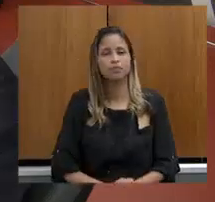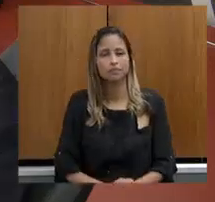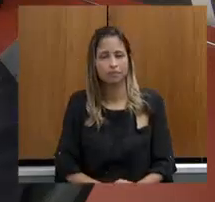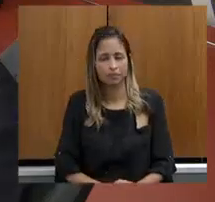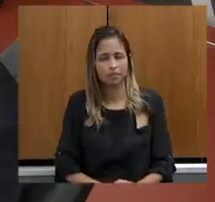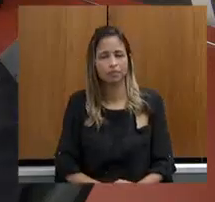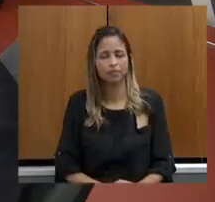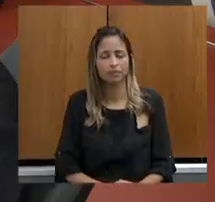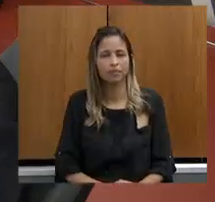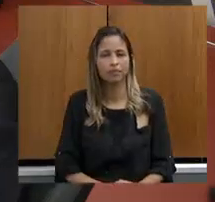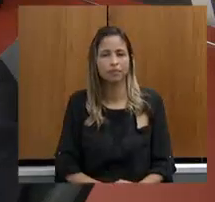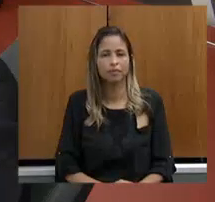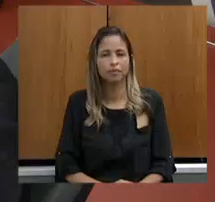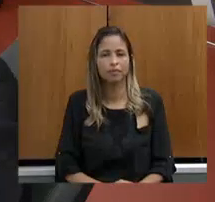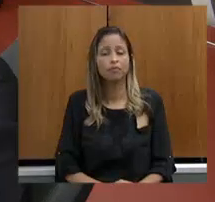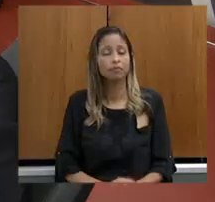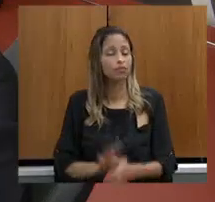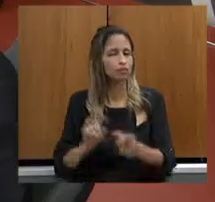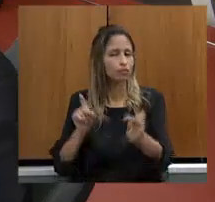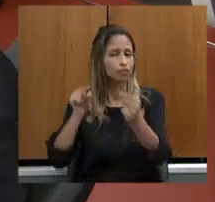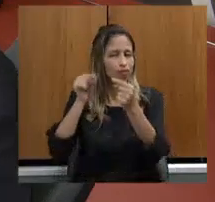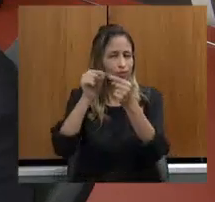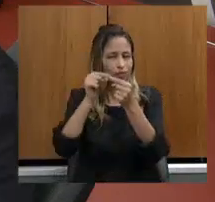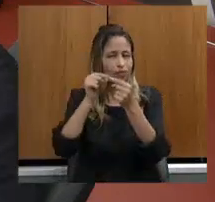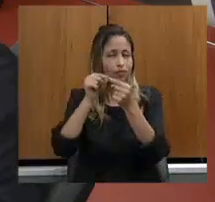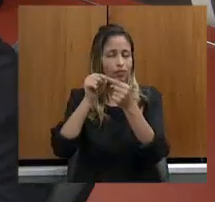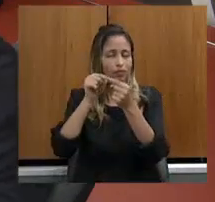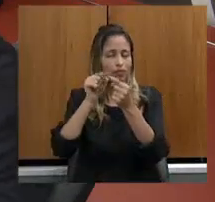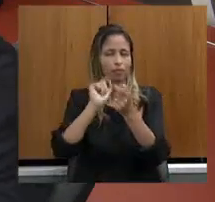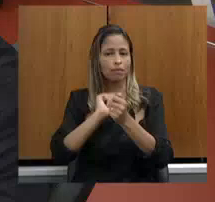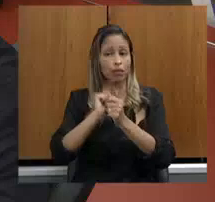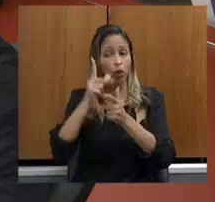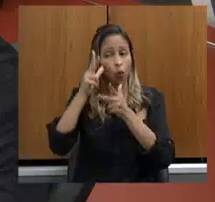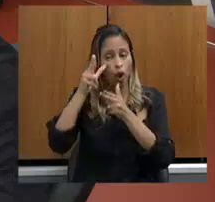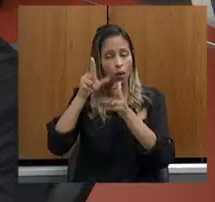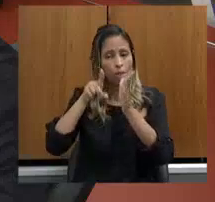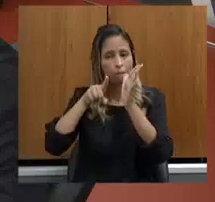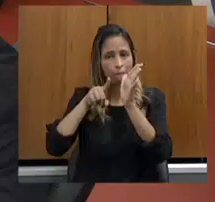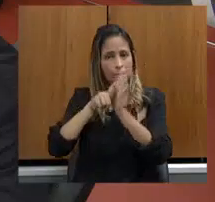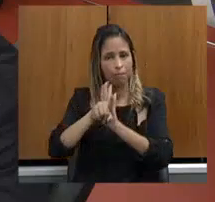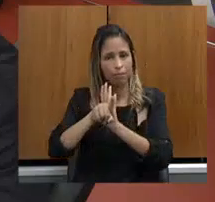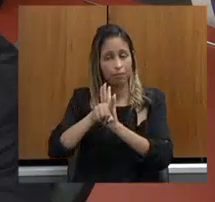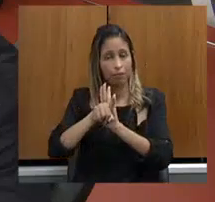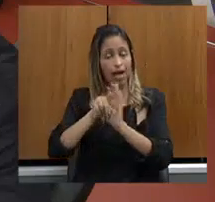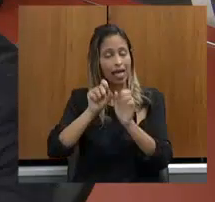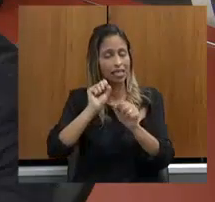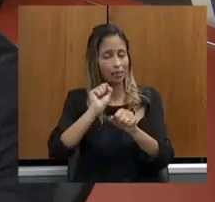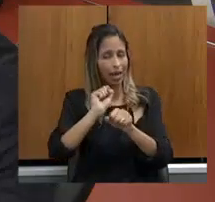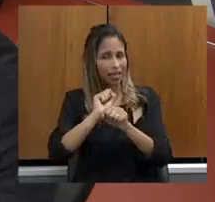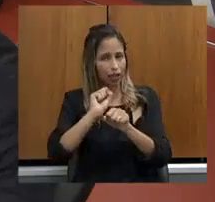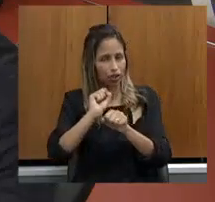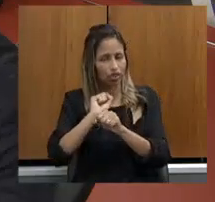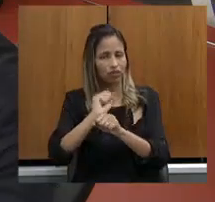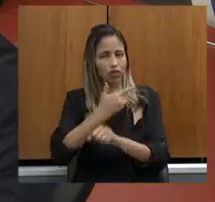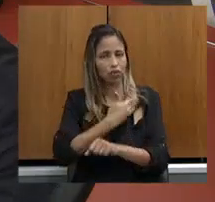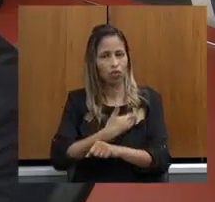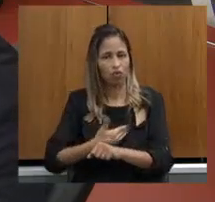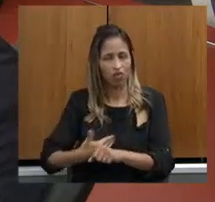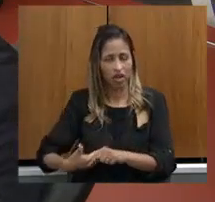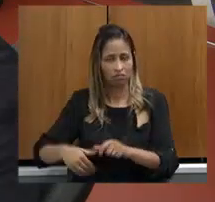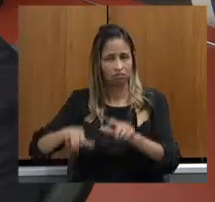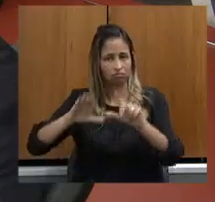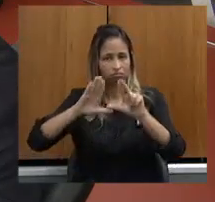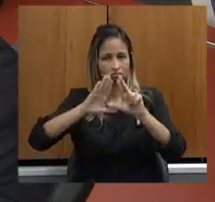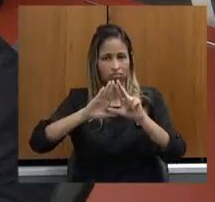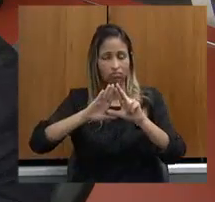de forma muito objetiva Como foi a sua pergunta a expectativa do governo em relação à Assembleia Legislativa